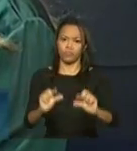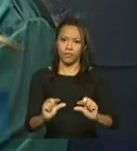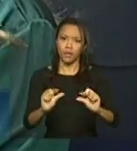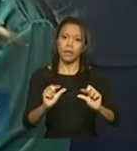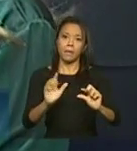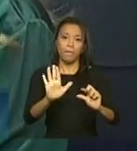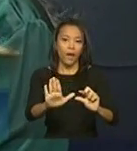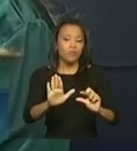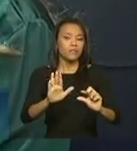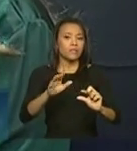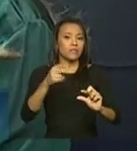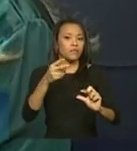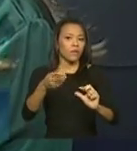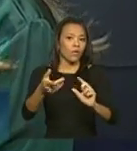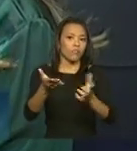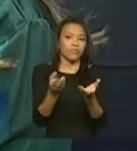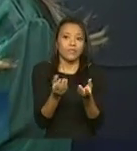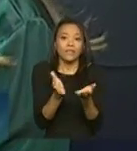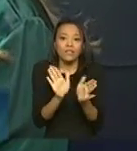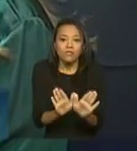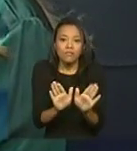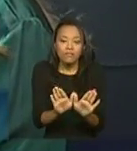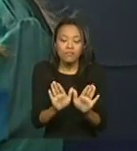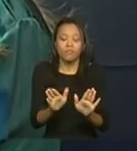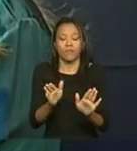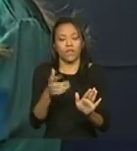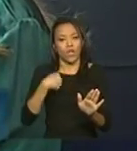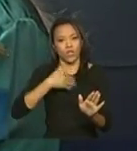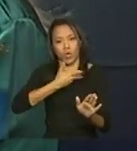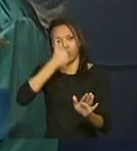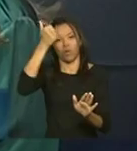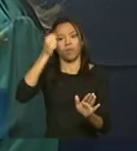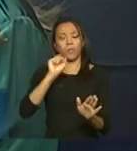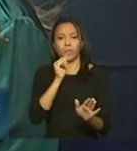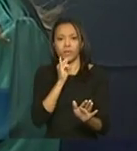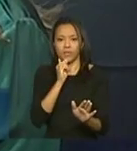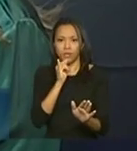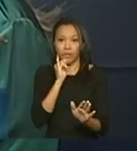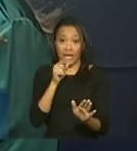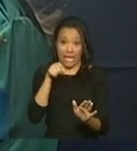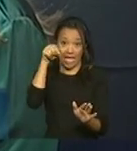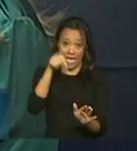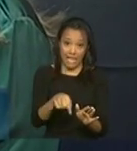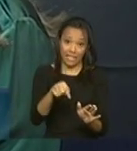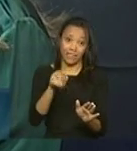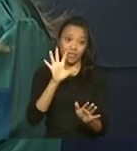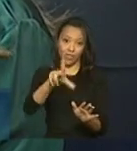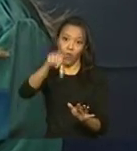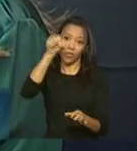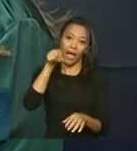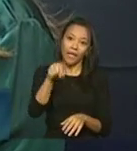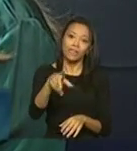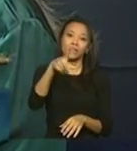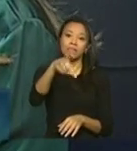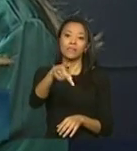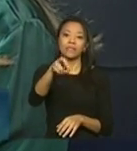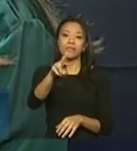com risco de retrocesso. Nós optamos por não estabelecer esse prazo, até porque o Brasil é